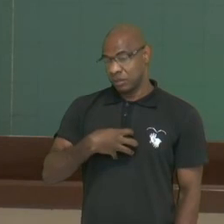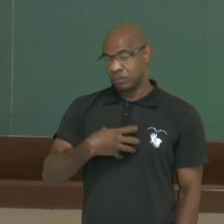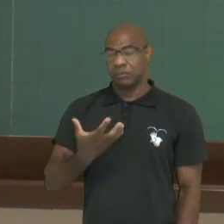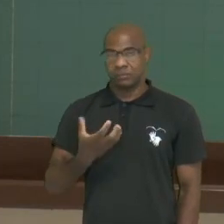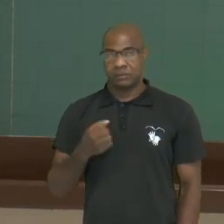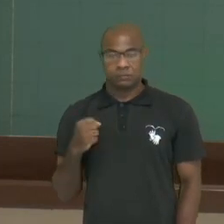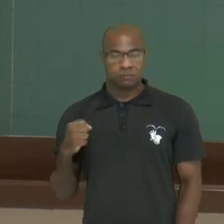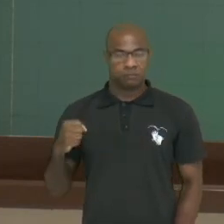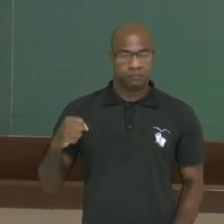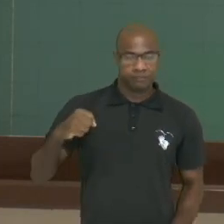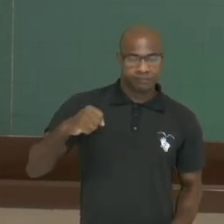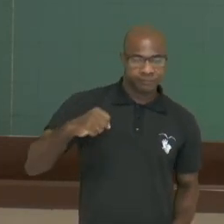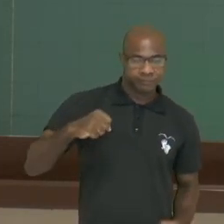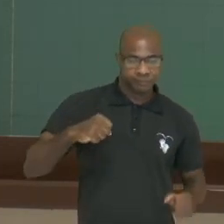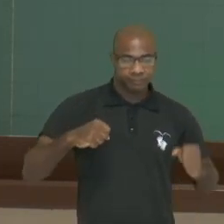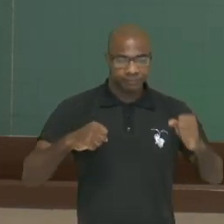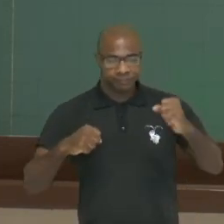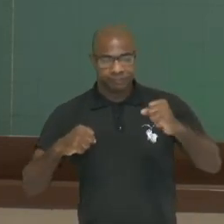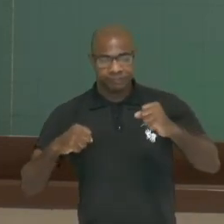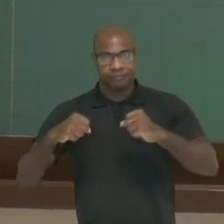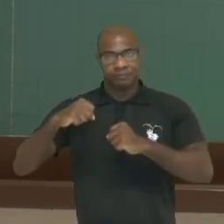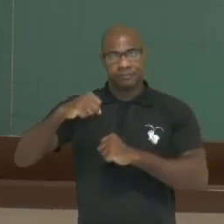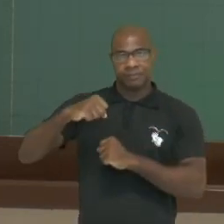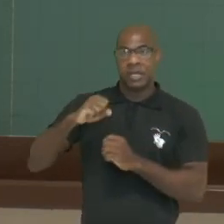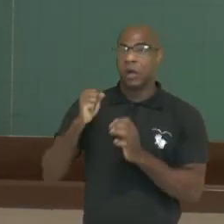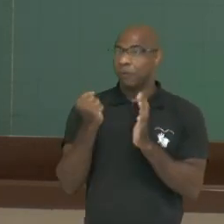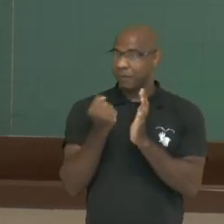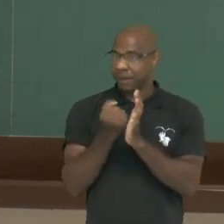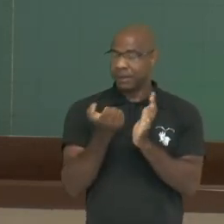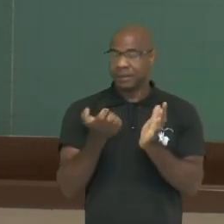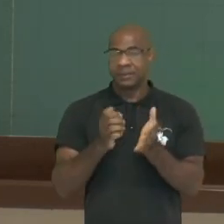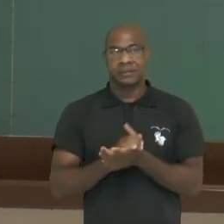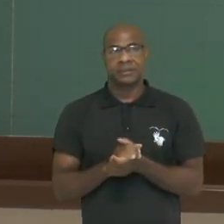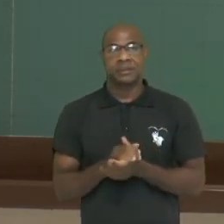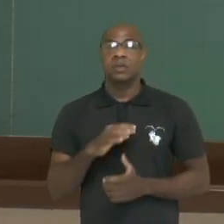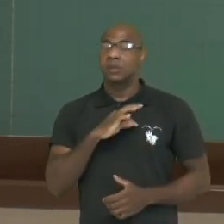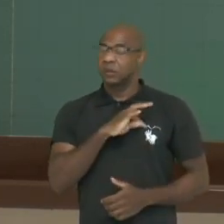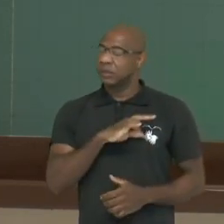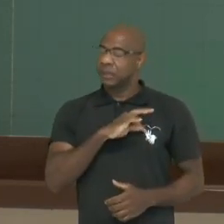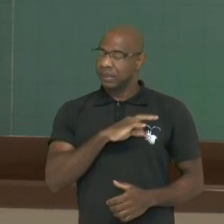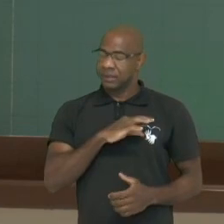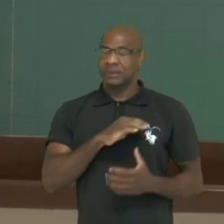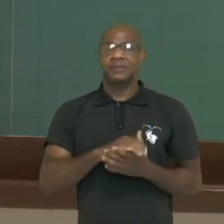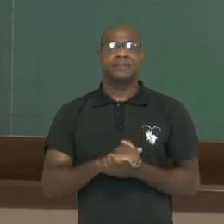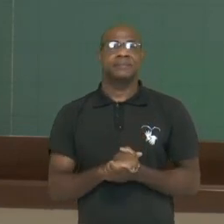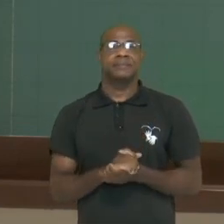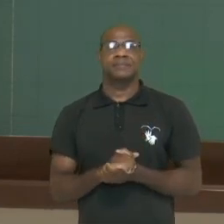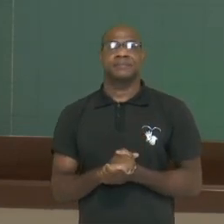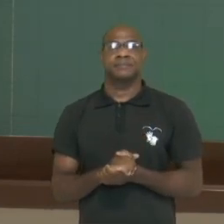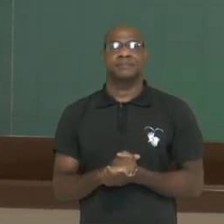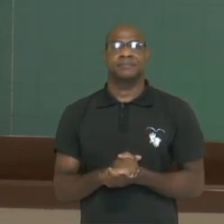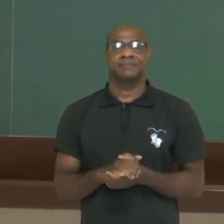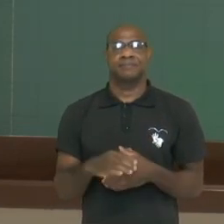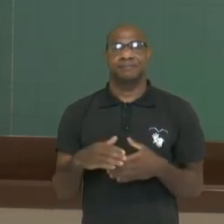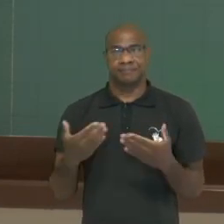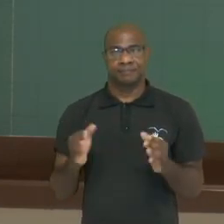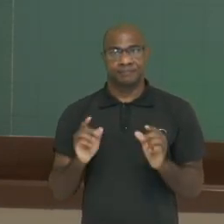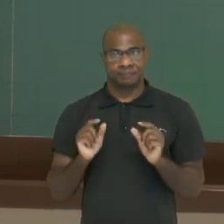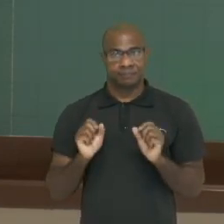verdade o seu oponente, mas marcar com técnica o golpe que foi, desferido,